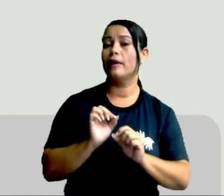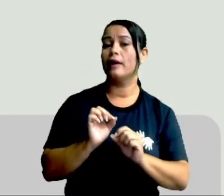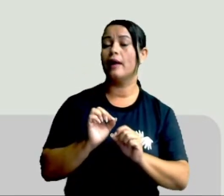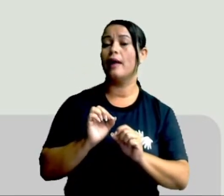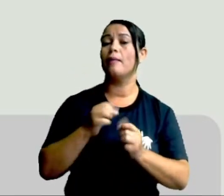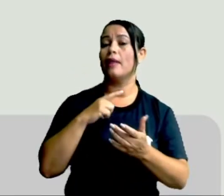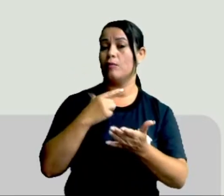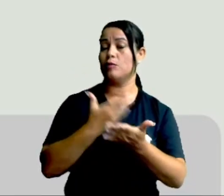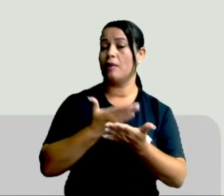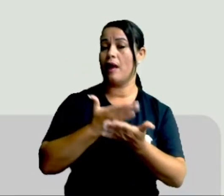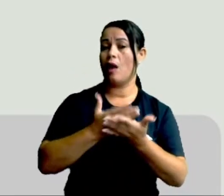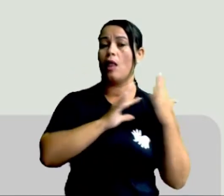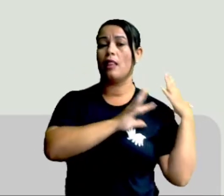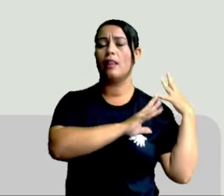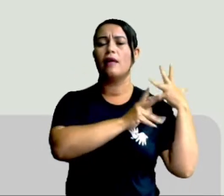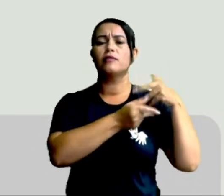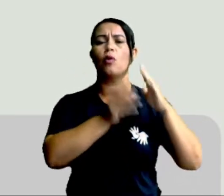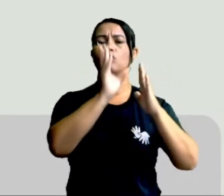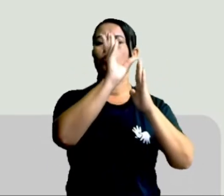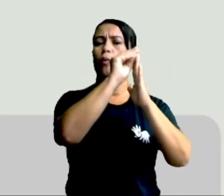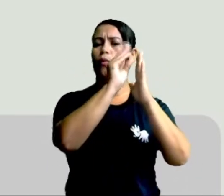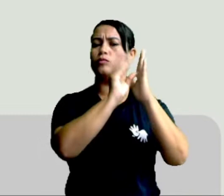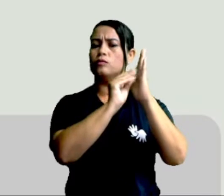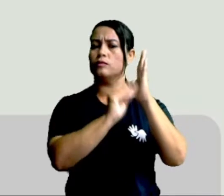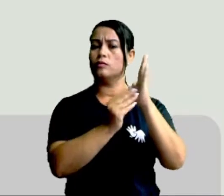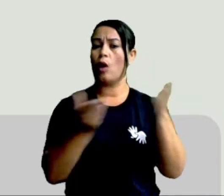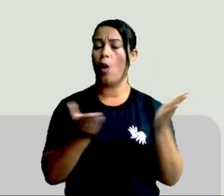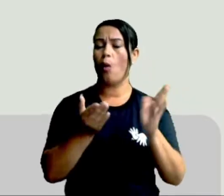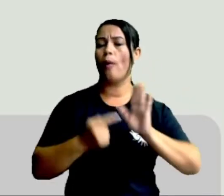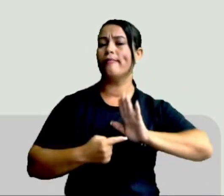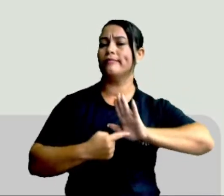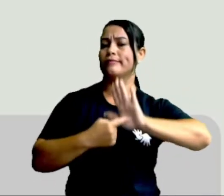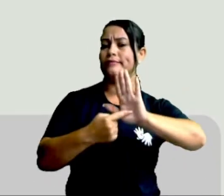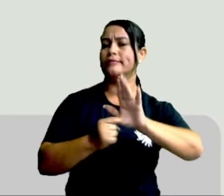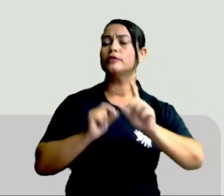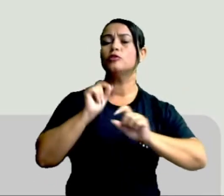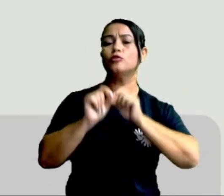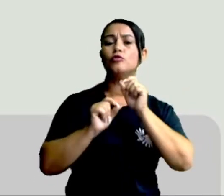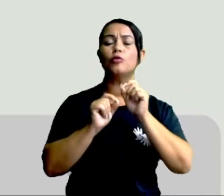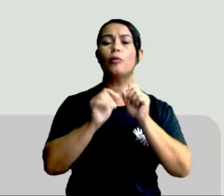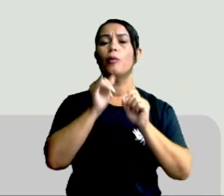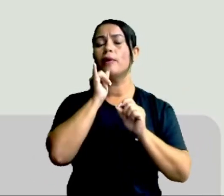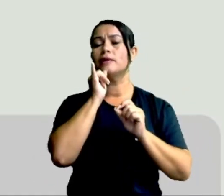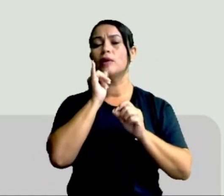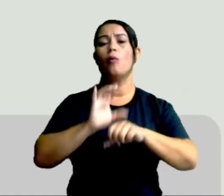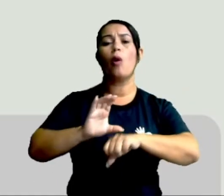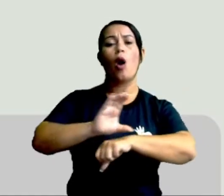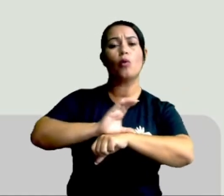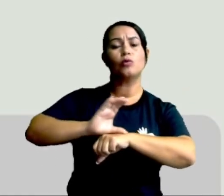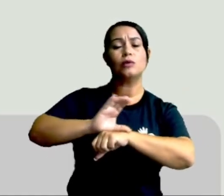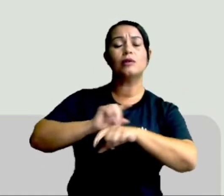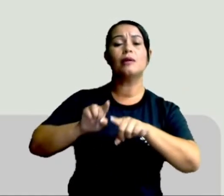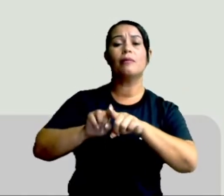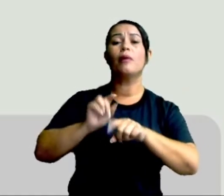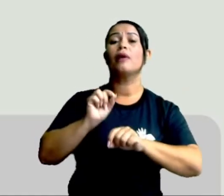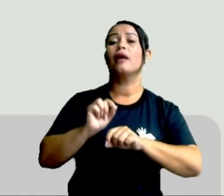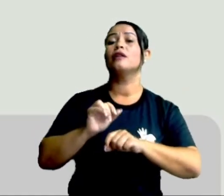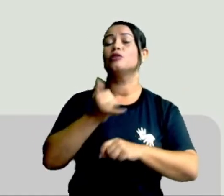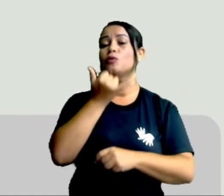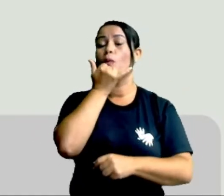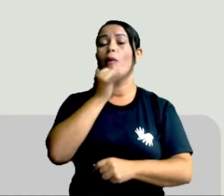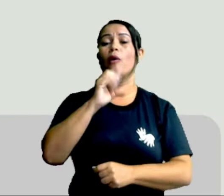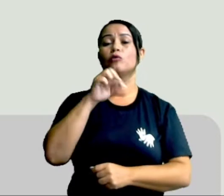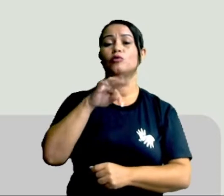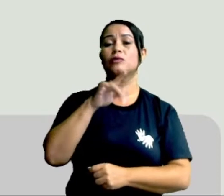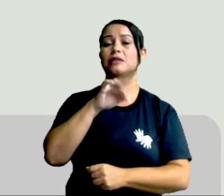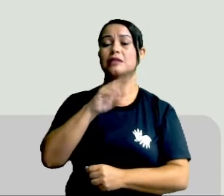essa aula de revisão, os conteúdos que nós iremos estar trabalhando é a respeito da constituição química da água,